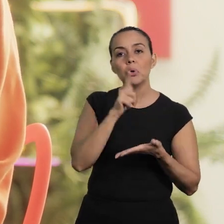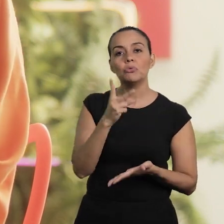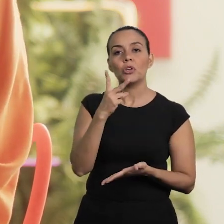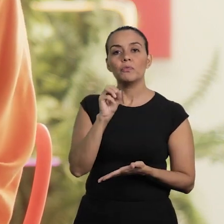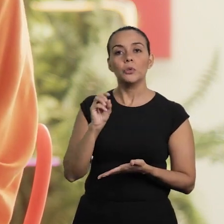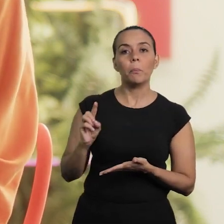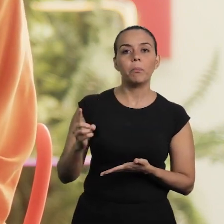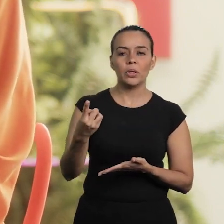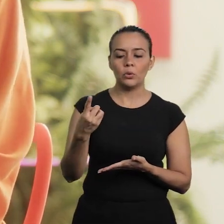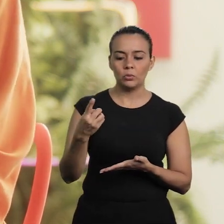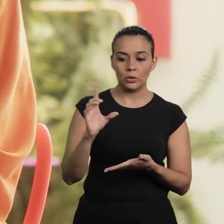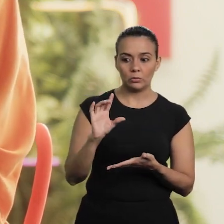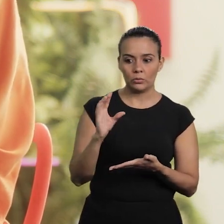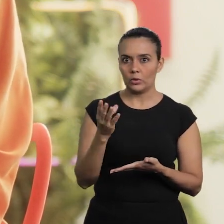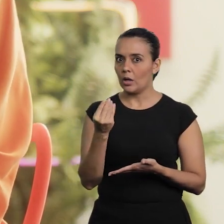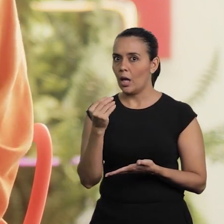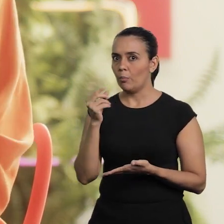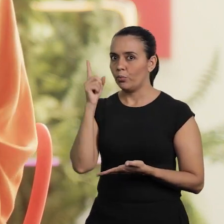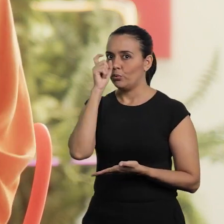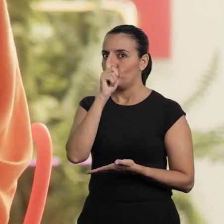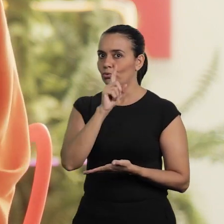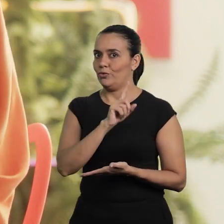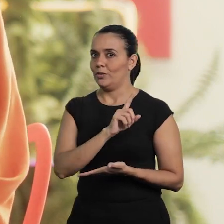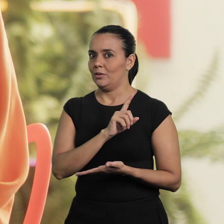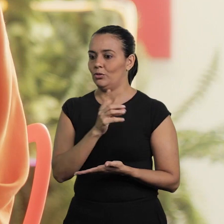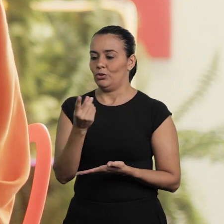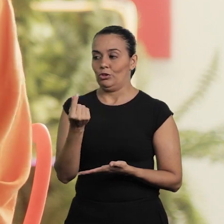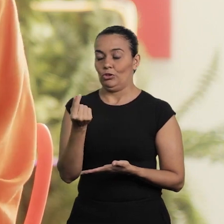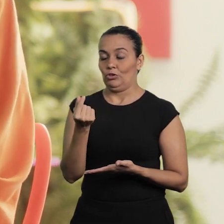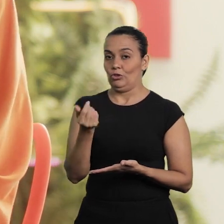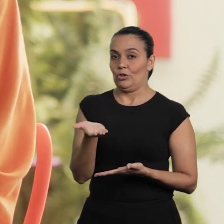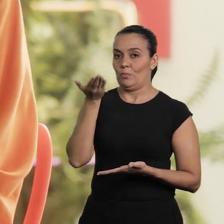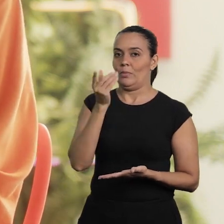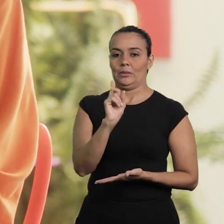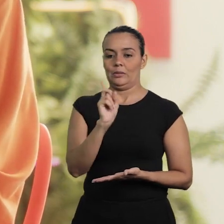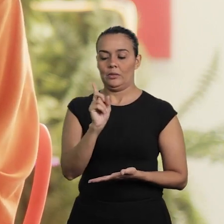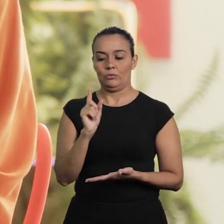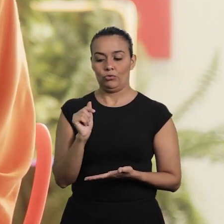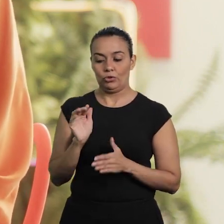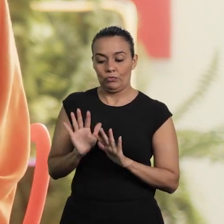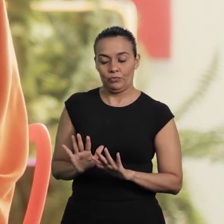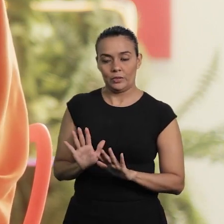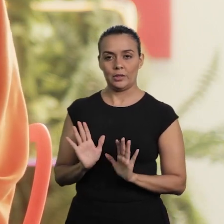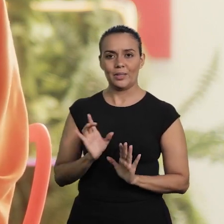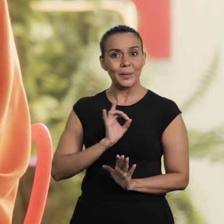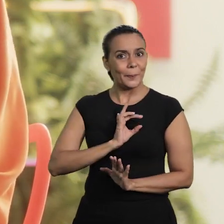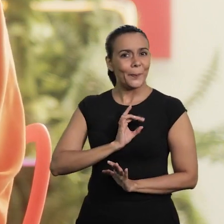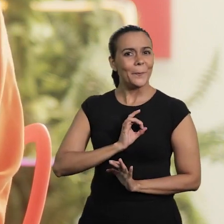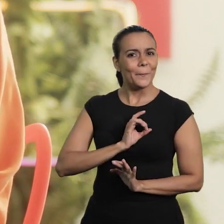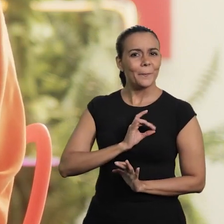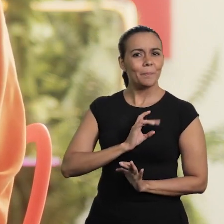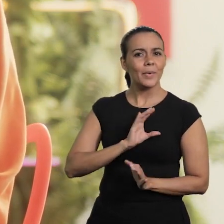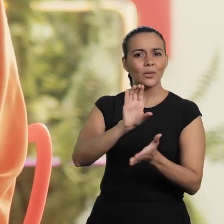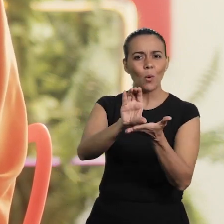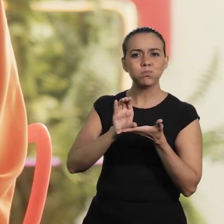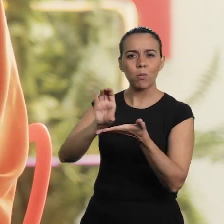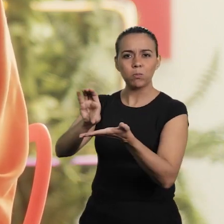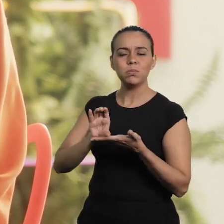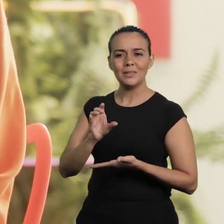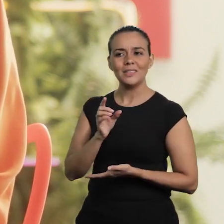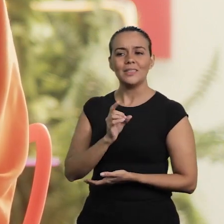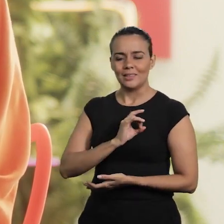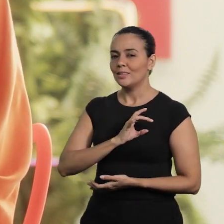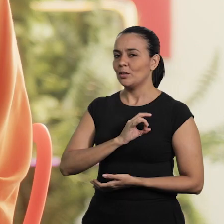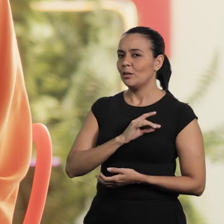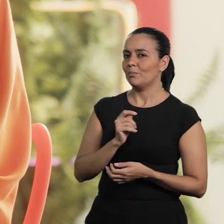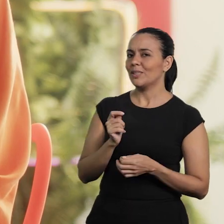reais. E depois ela fala, ah, não, é muito para o meu caminhãozinho, não vou pedir mais. Então, o medo das mulheres de